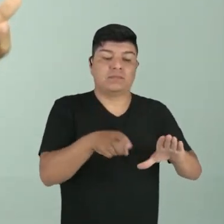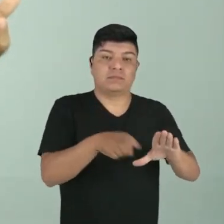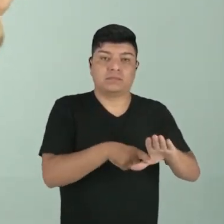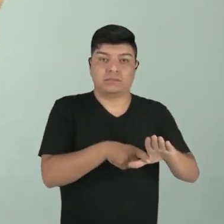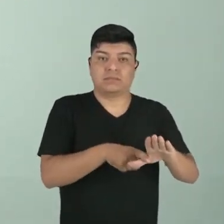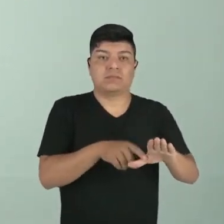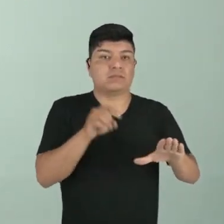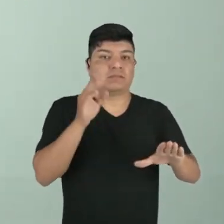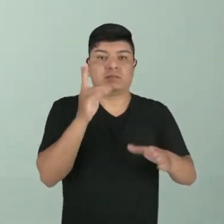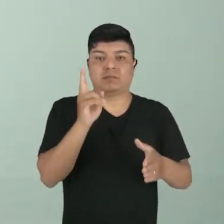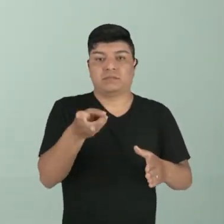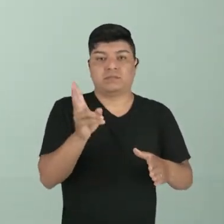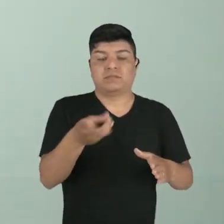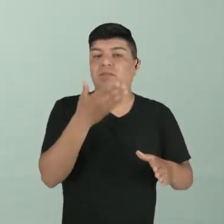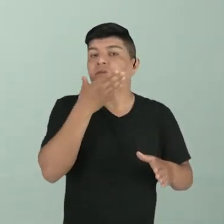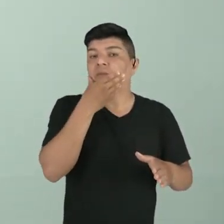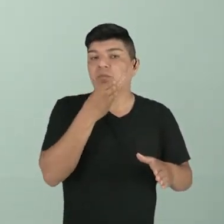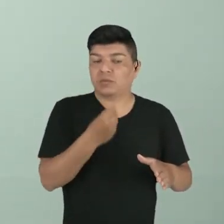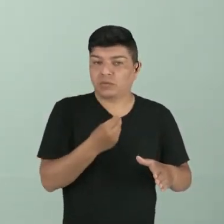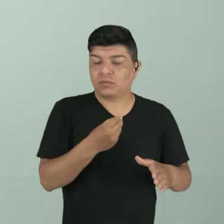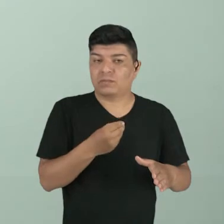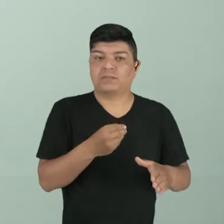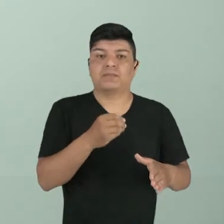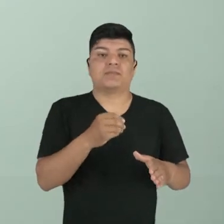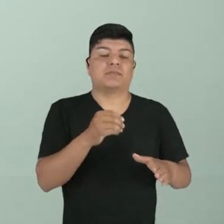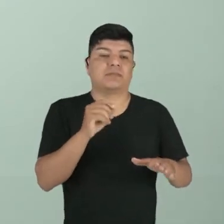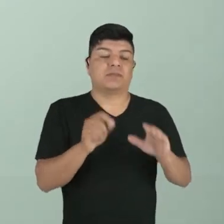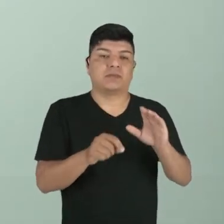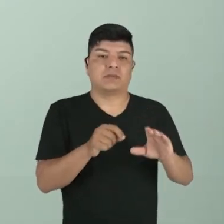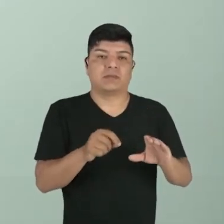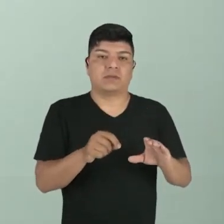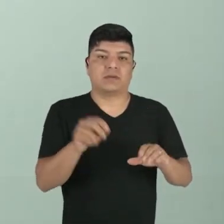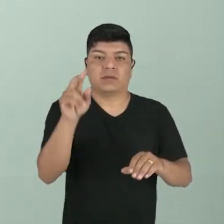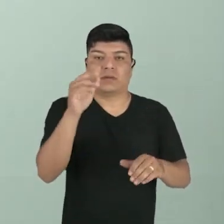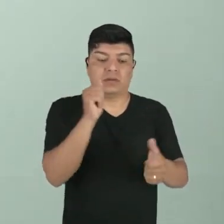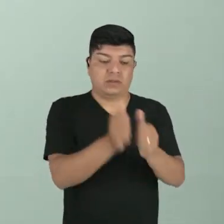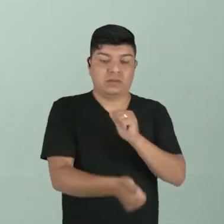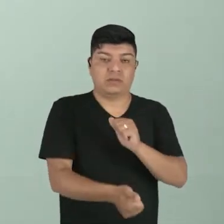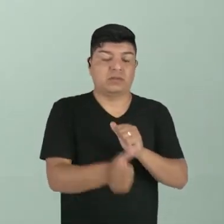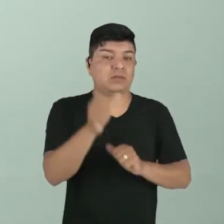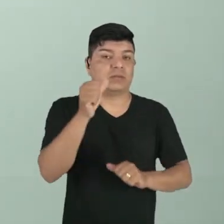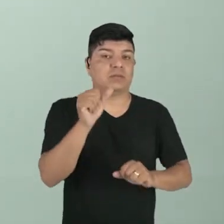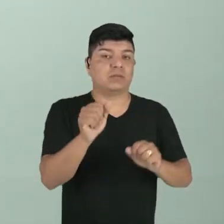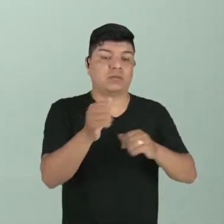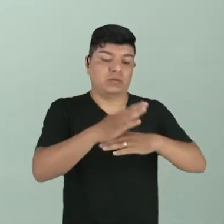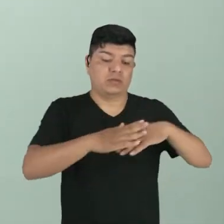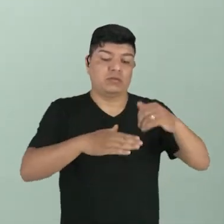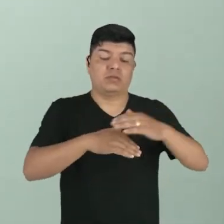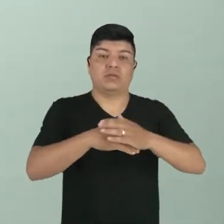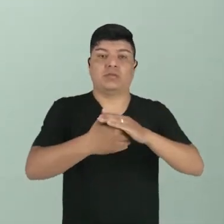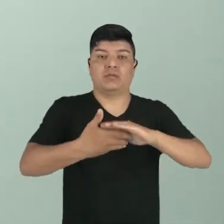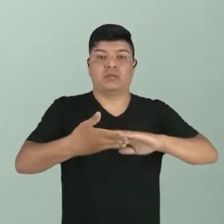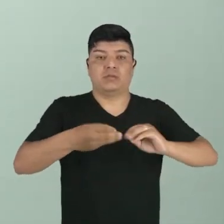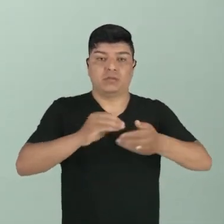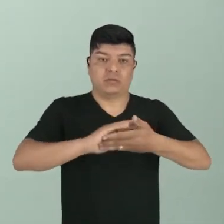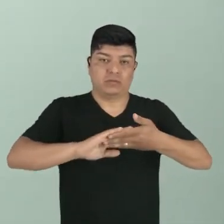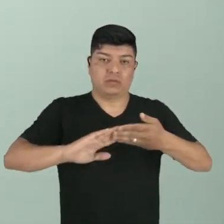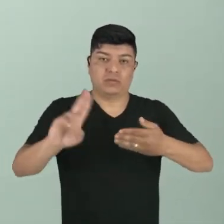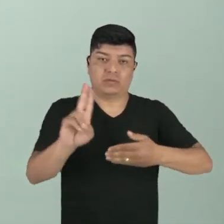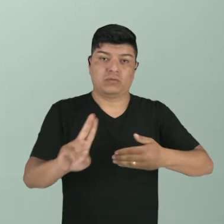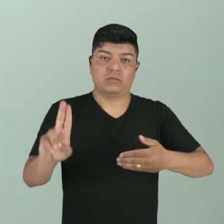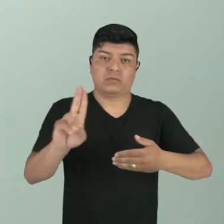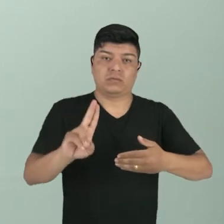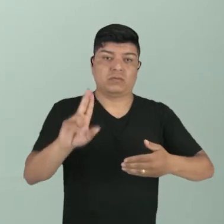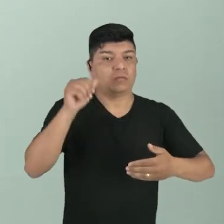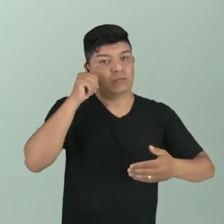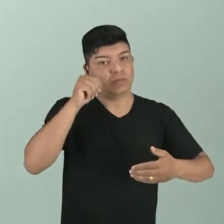era mais praticado por homens esportes com mãos era assim a preferência das mulheres hoje não tá hoje